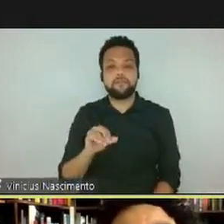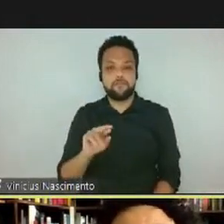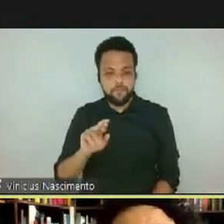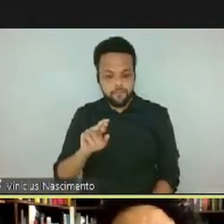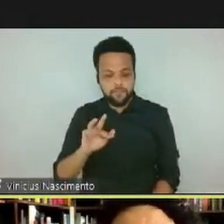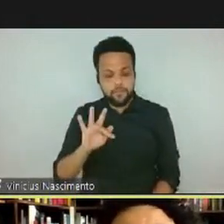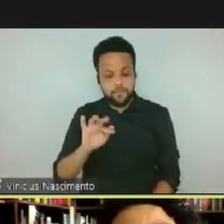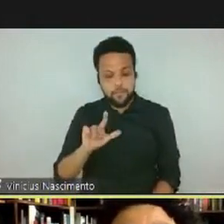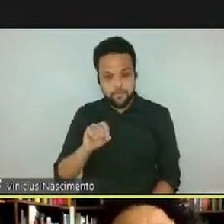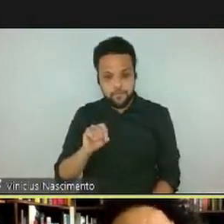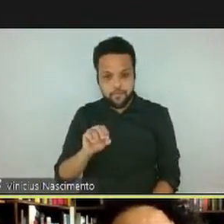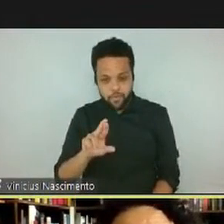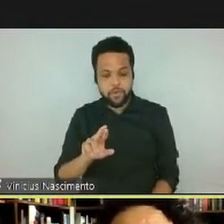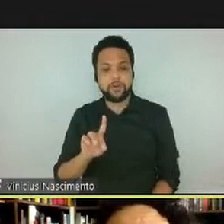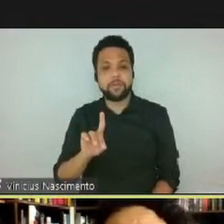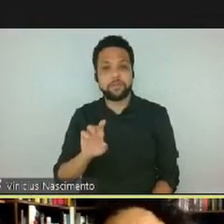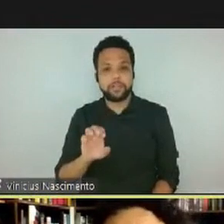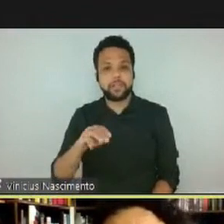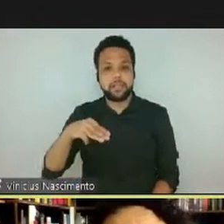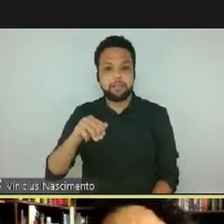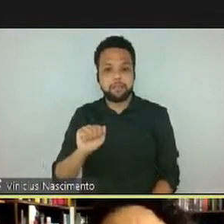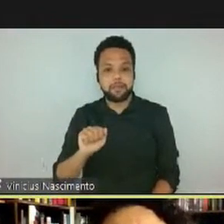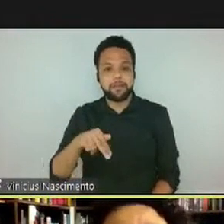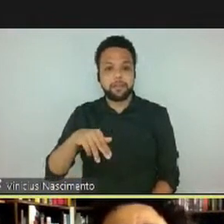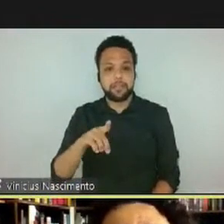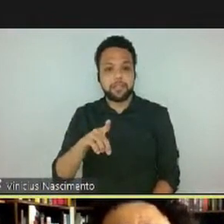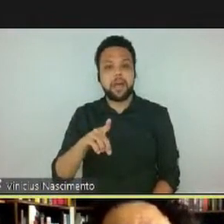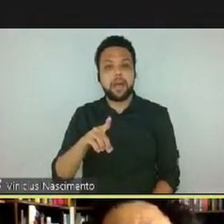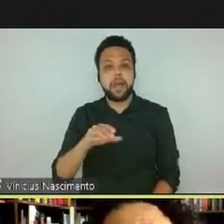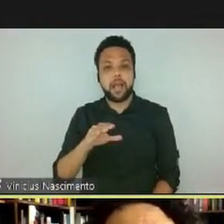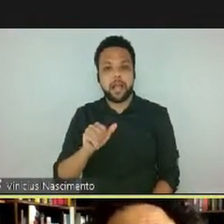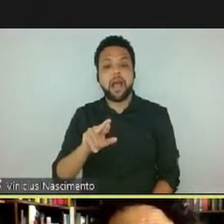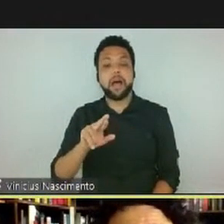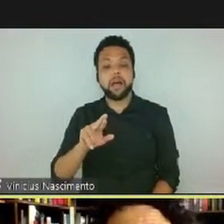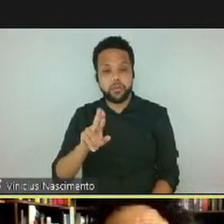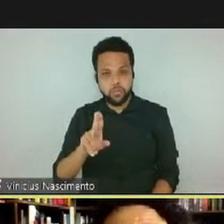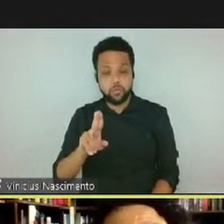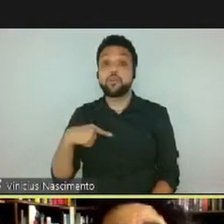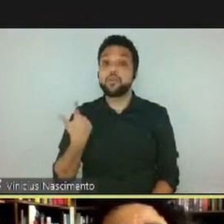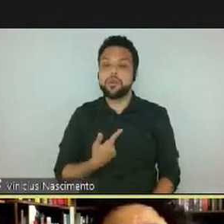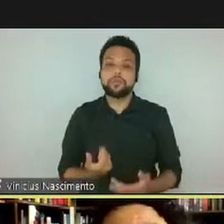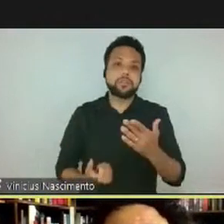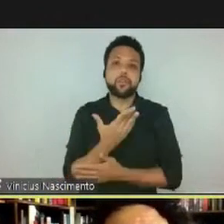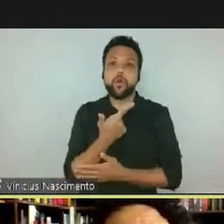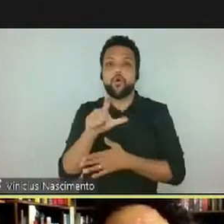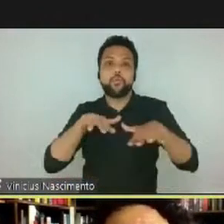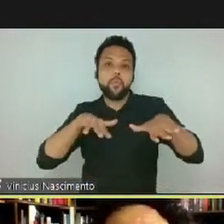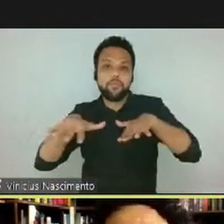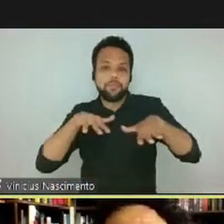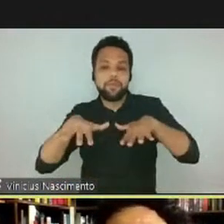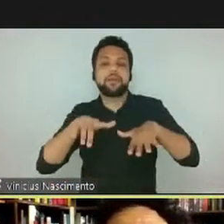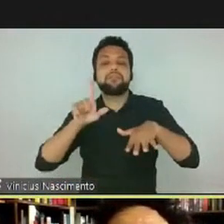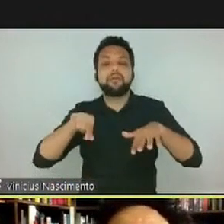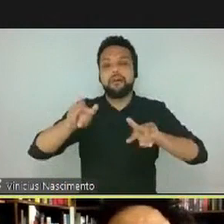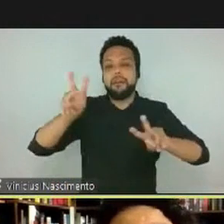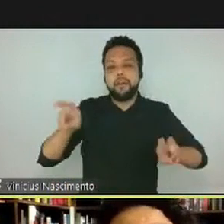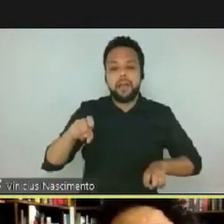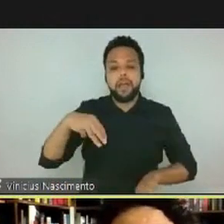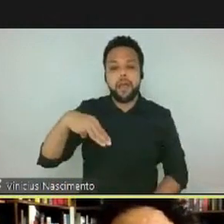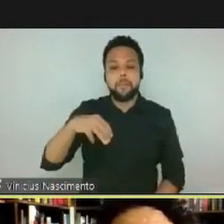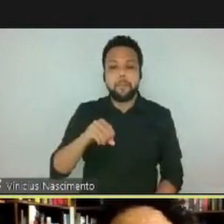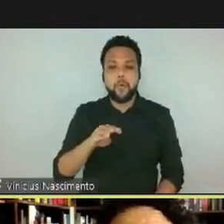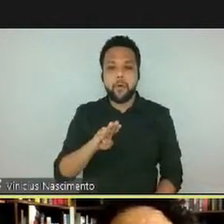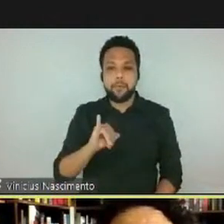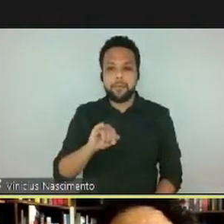o movimento Mobiliza Jaguaré. Aqui é uma foto do Projeto Palco, da última mostra